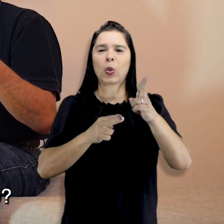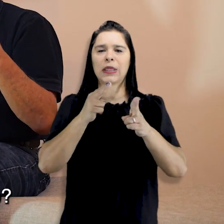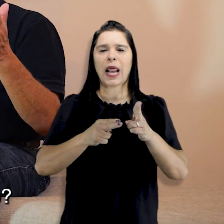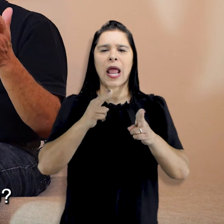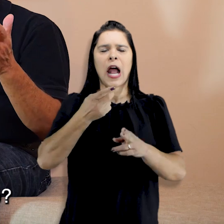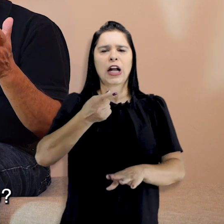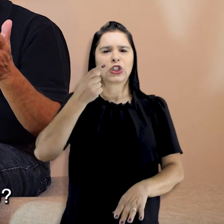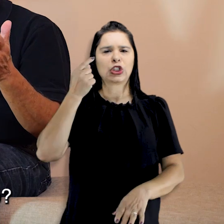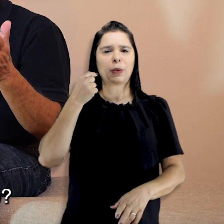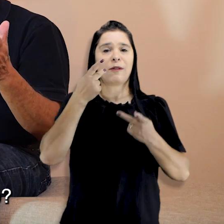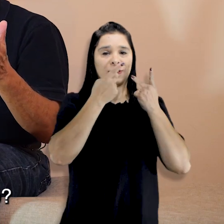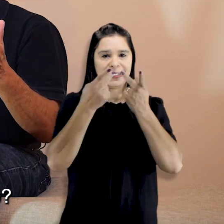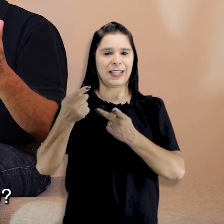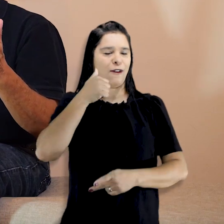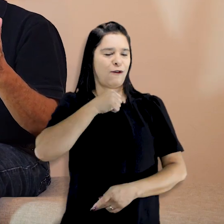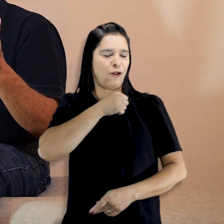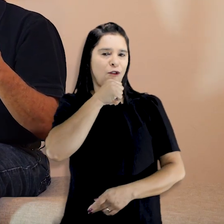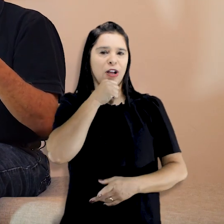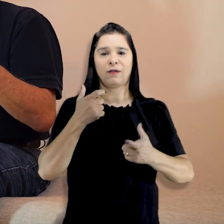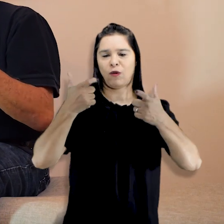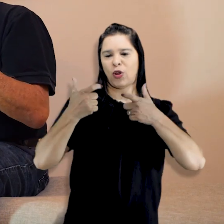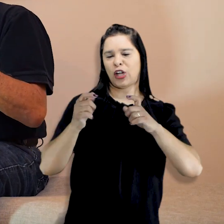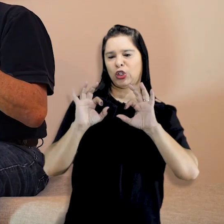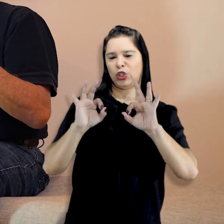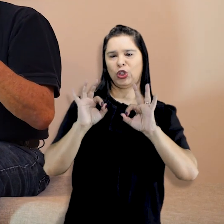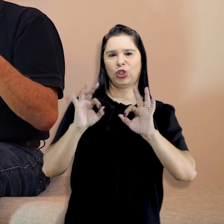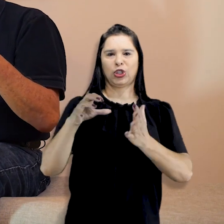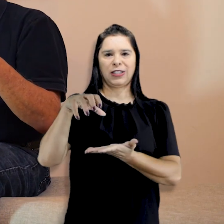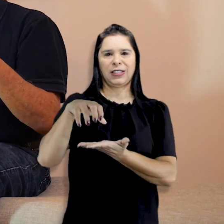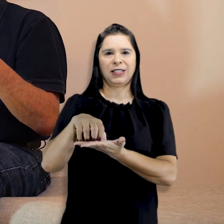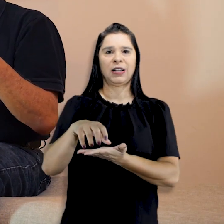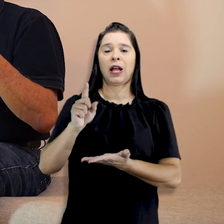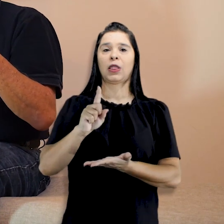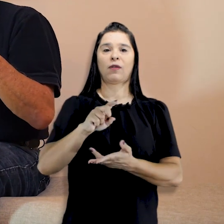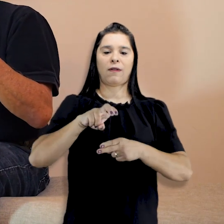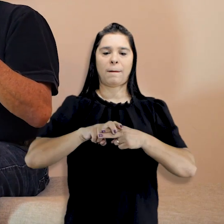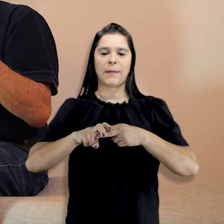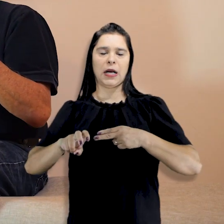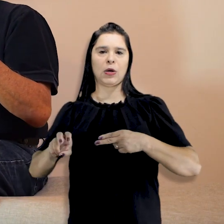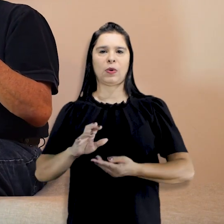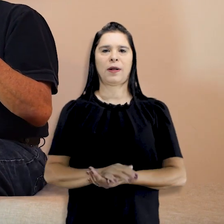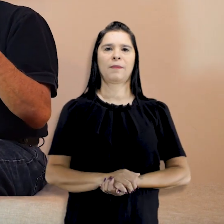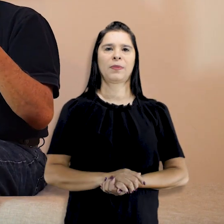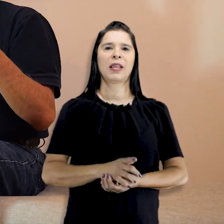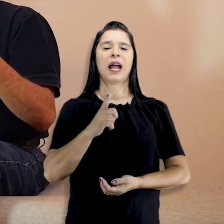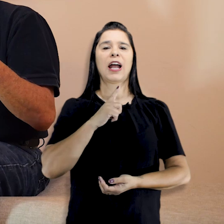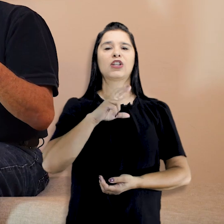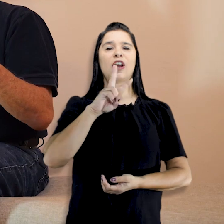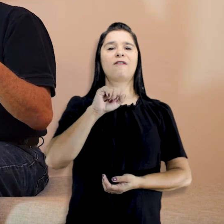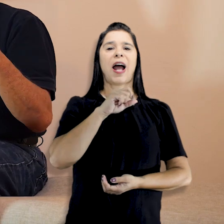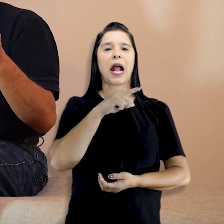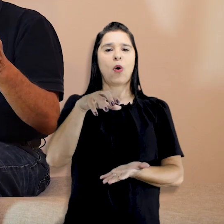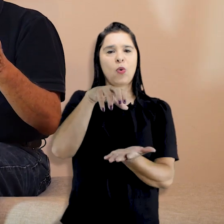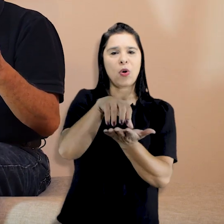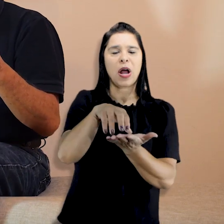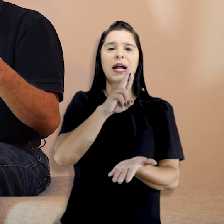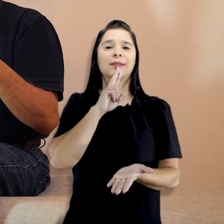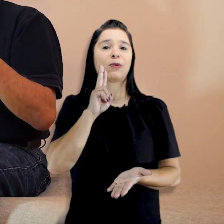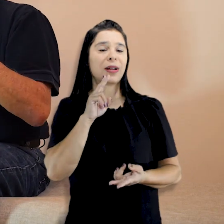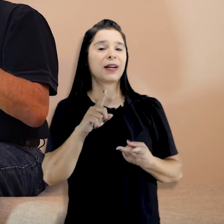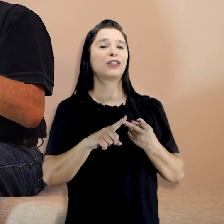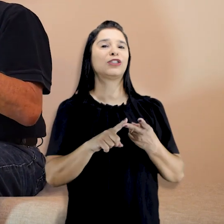Então você ficava em camarotes, né? Não ficava em bancos, né? Aí tinha o vagão restaurante, aí eu, como era o